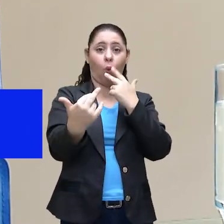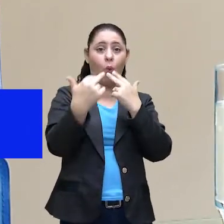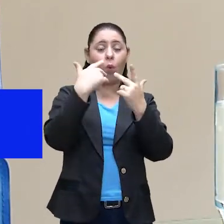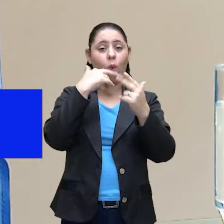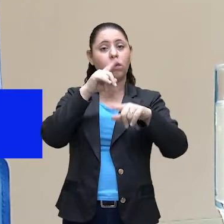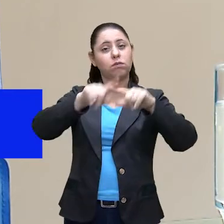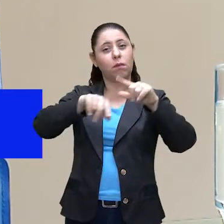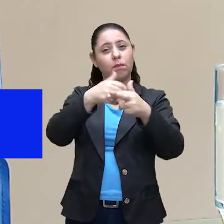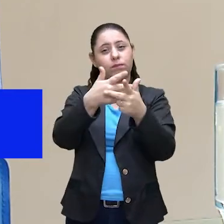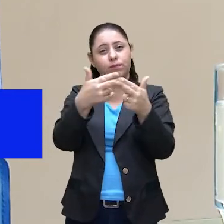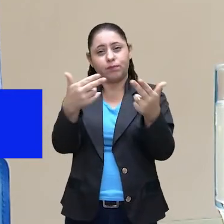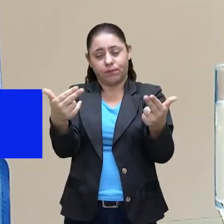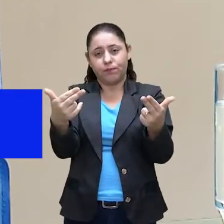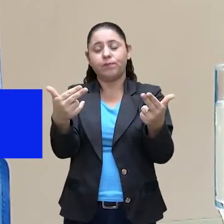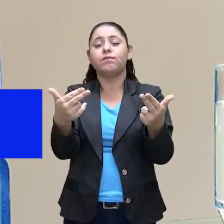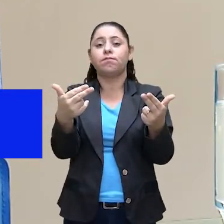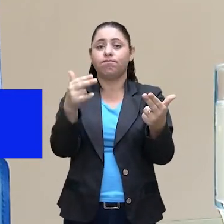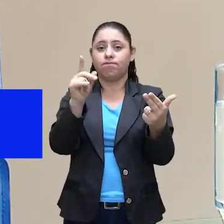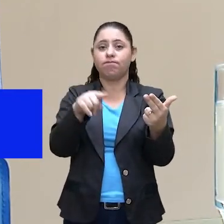dos objetos,